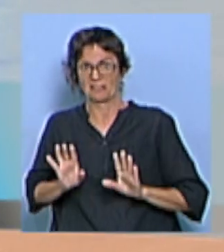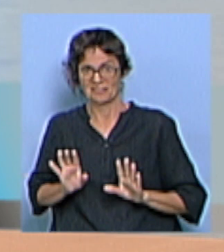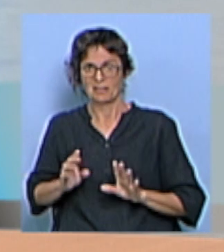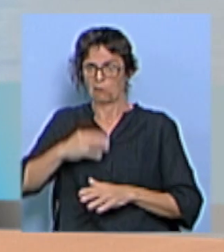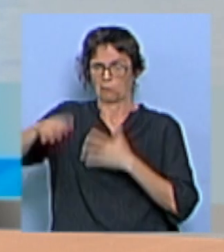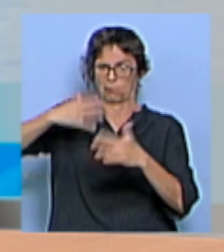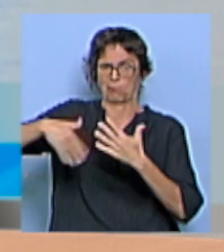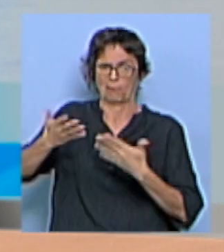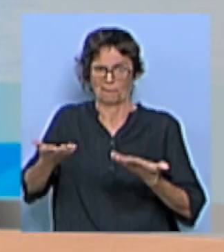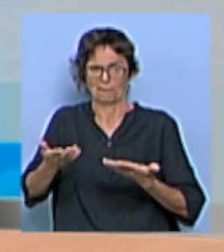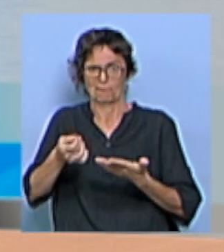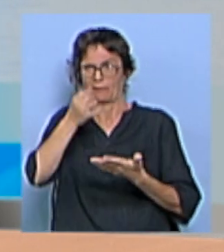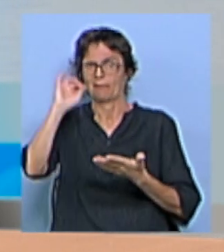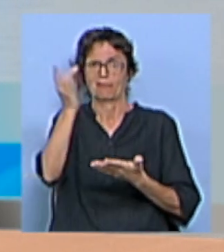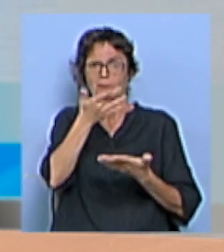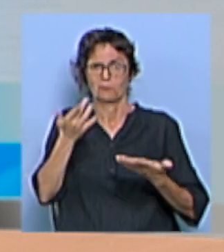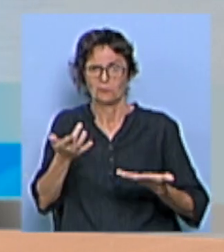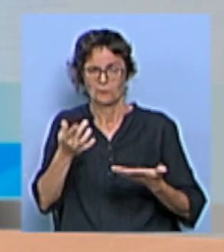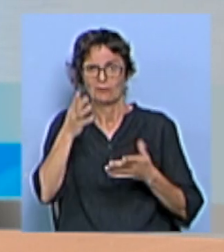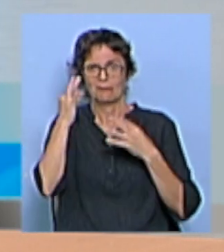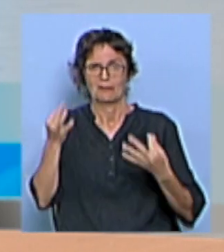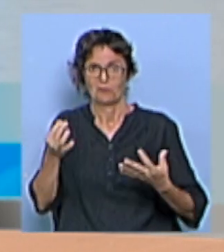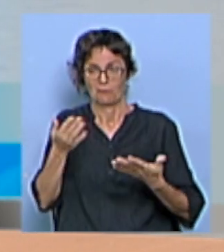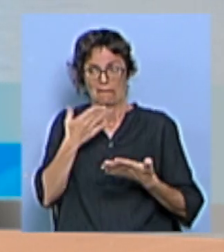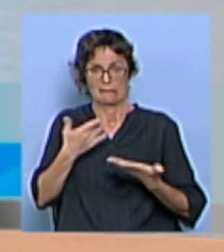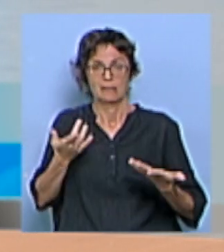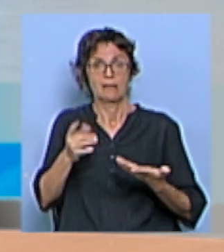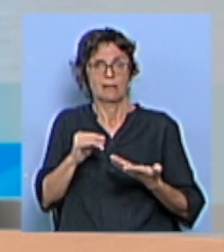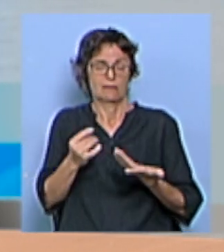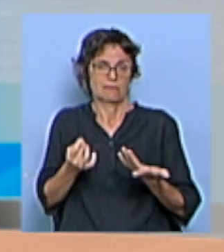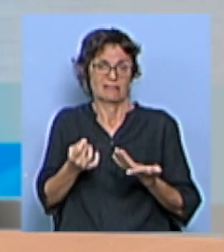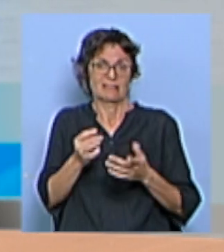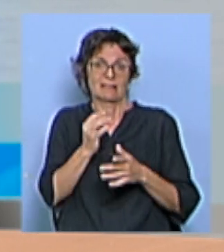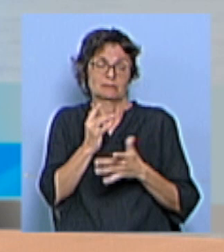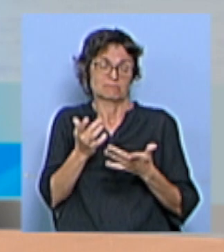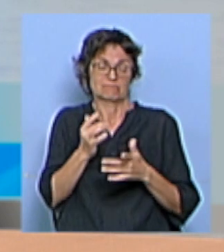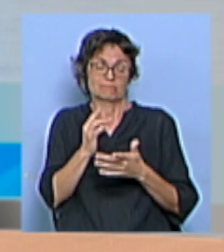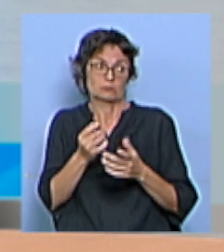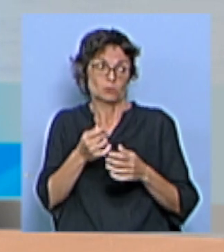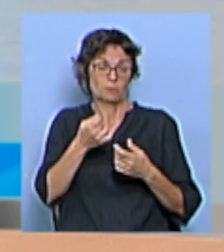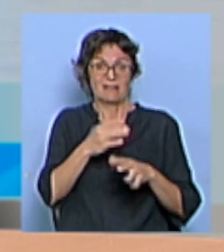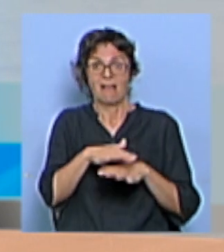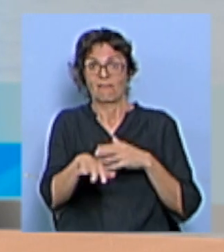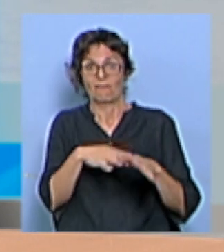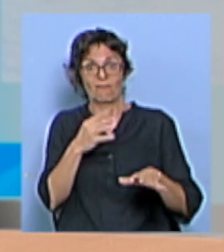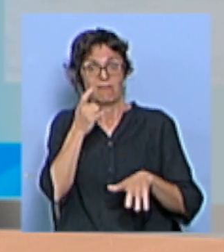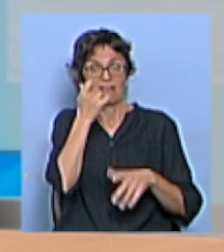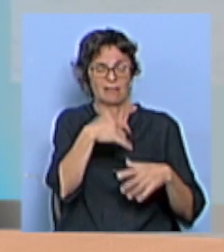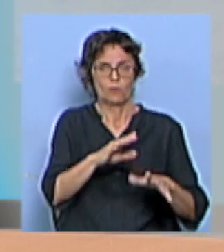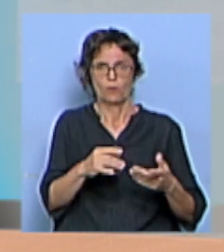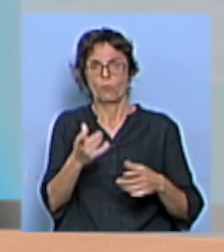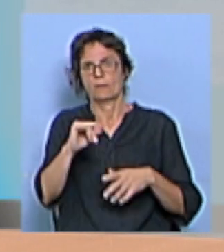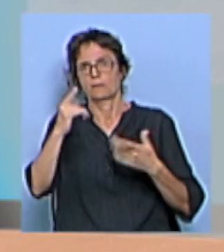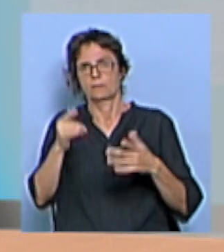neste caso, embora talvez também indiretamente pela ação humana, nem depois os terremotos que nascem